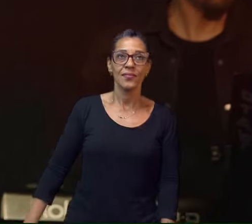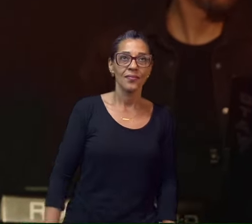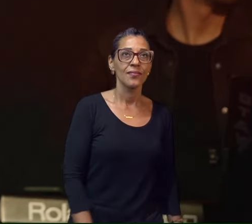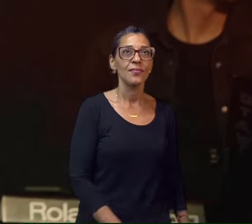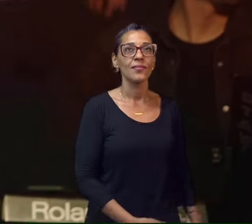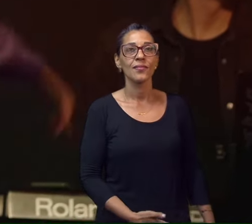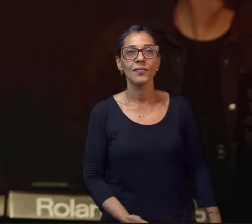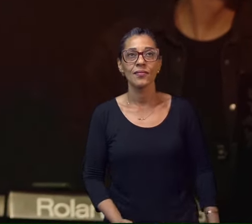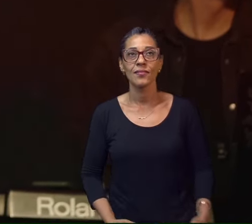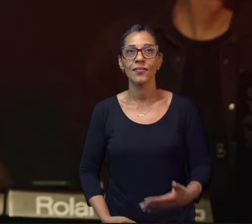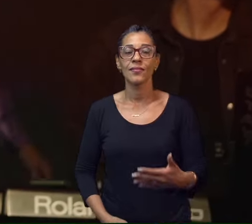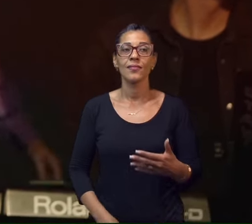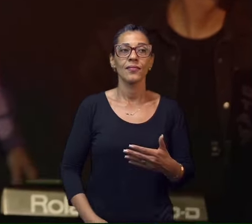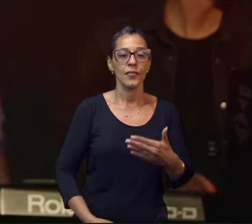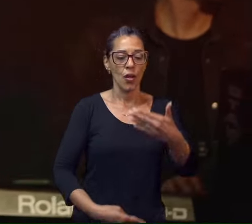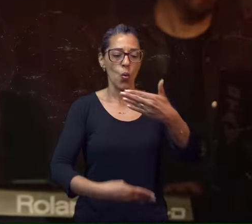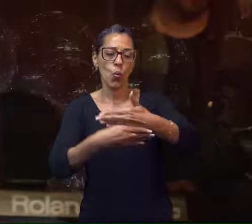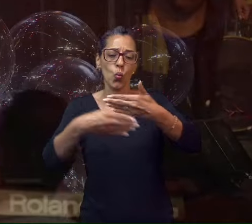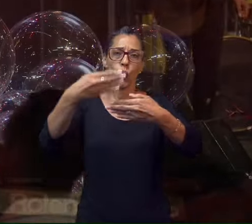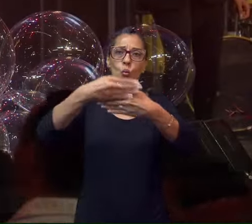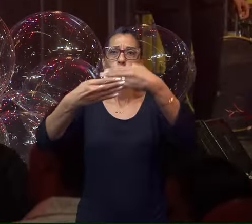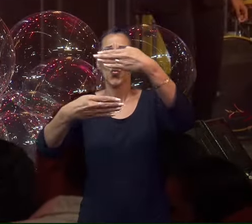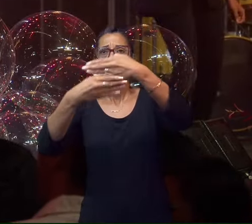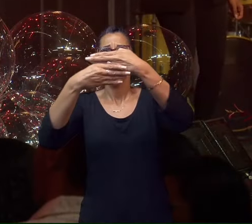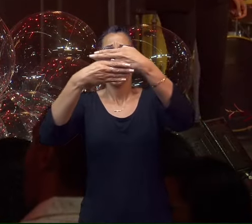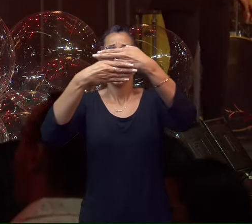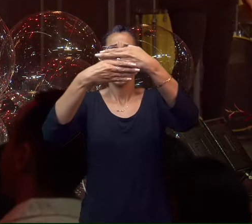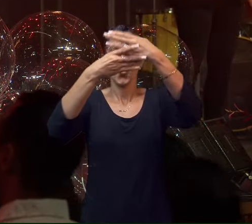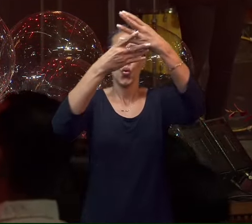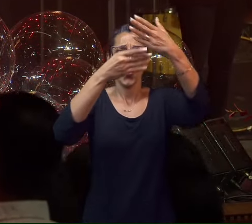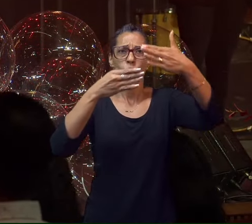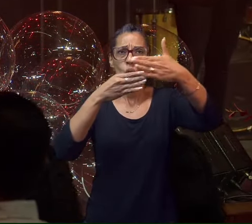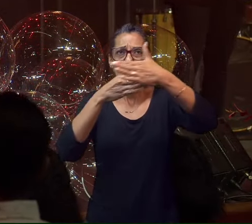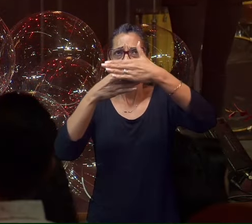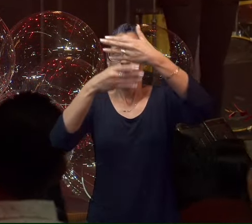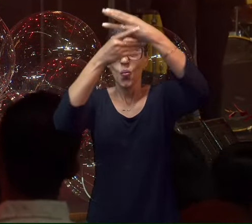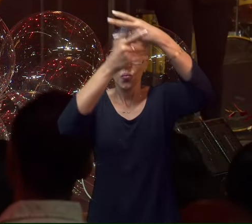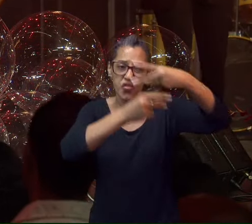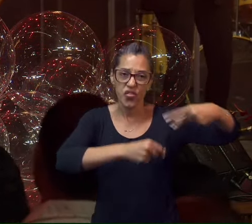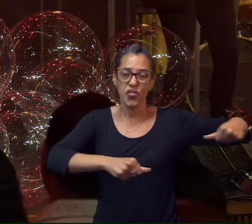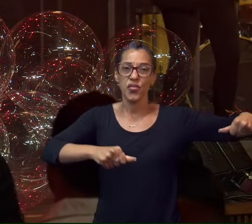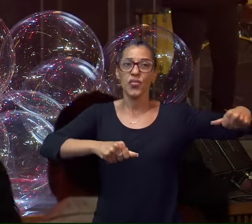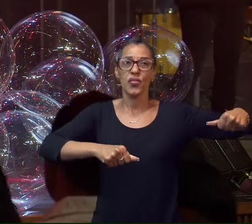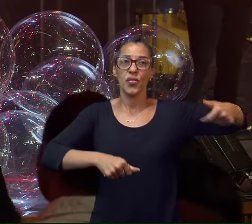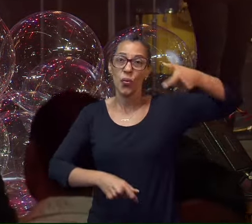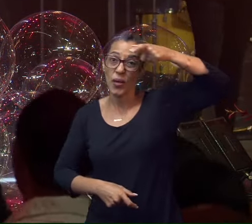as muralhas não resistiram o inimigo